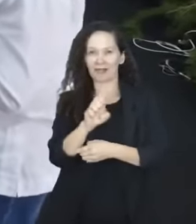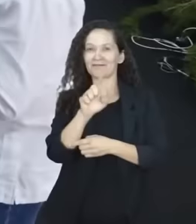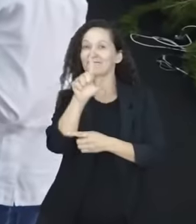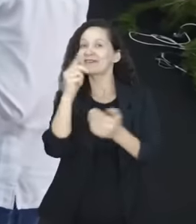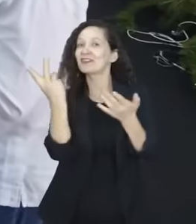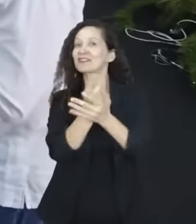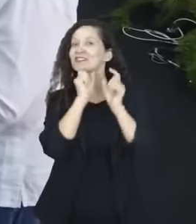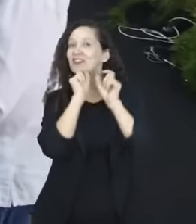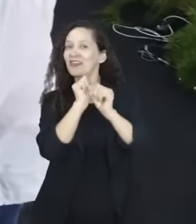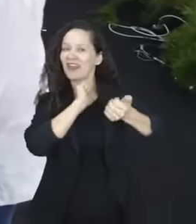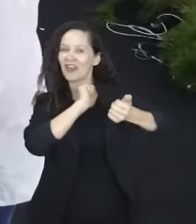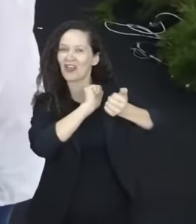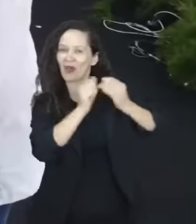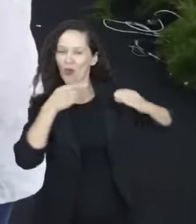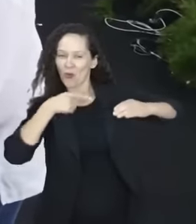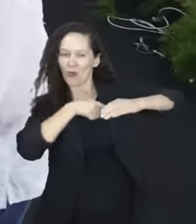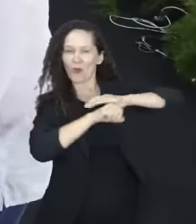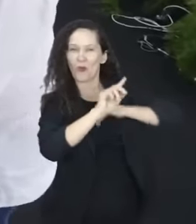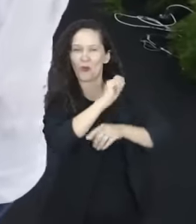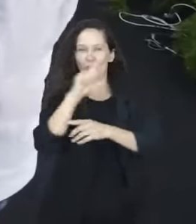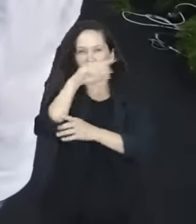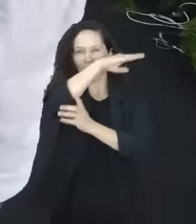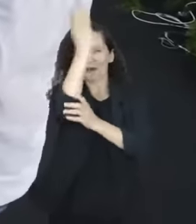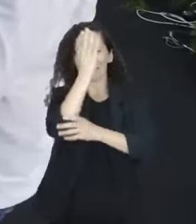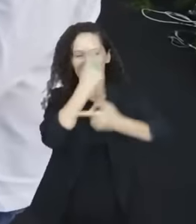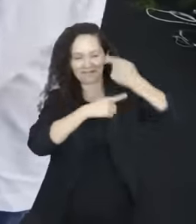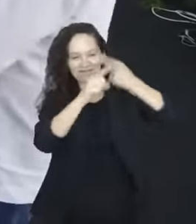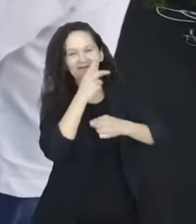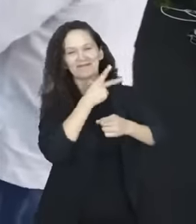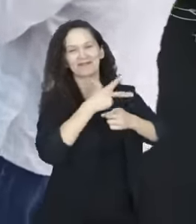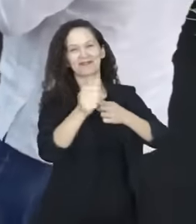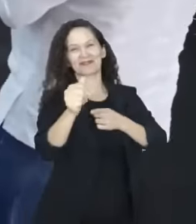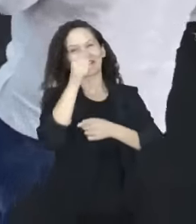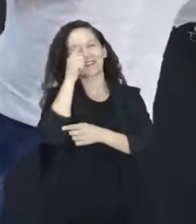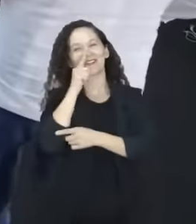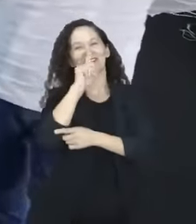e o Brasil se tornou campeão do mundo.